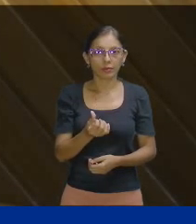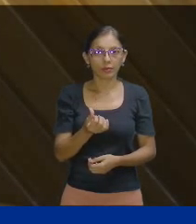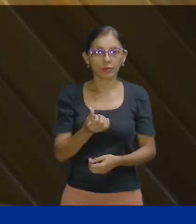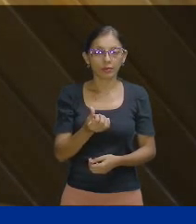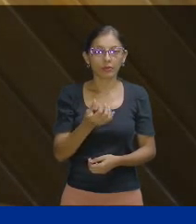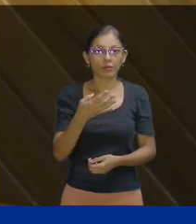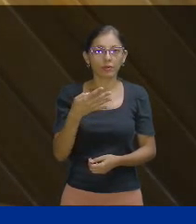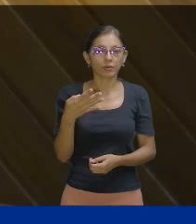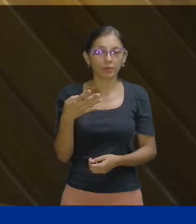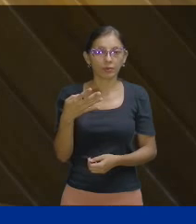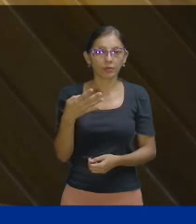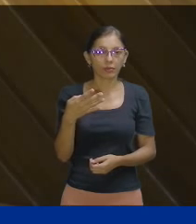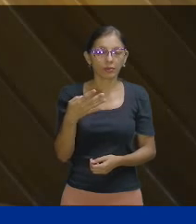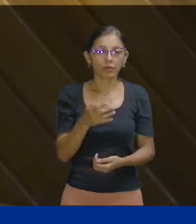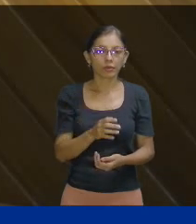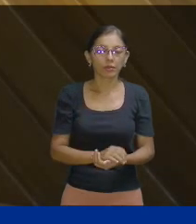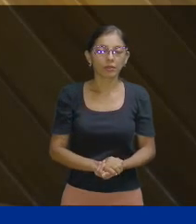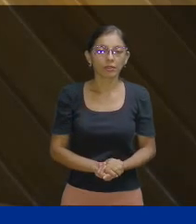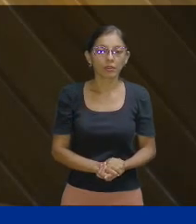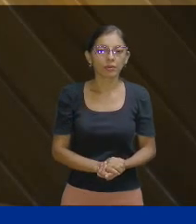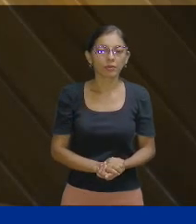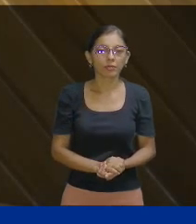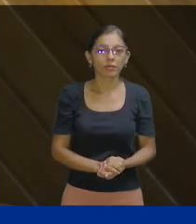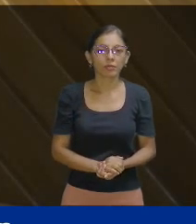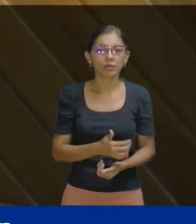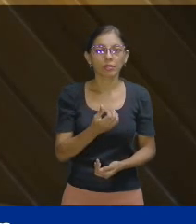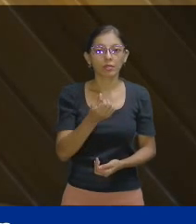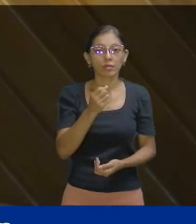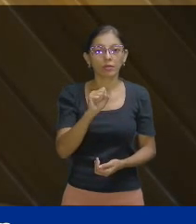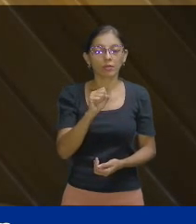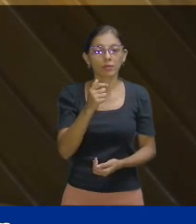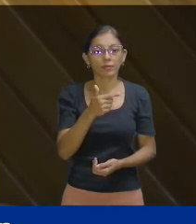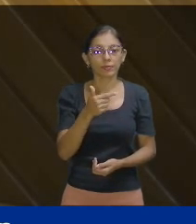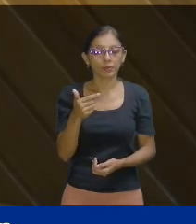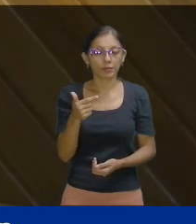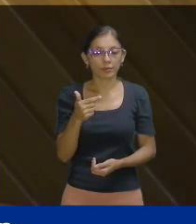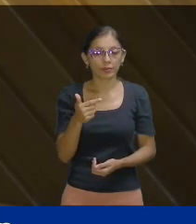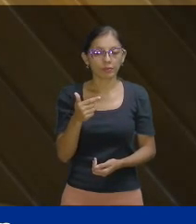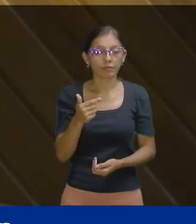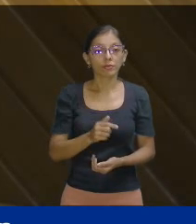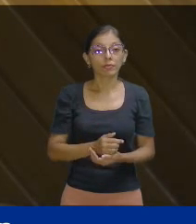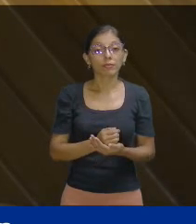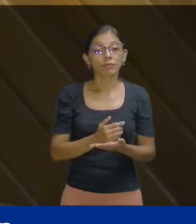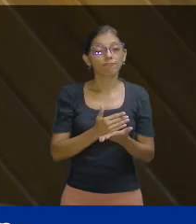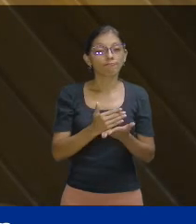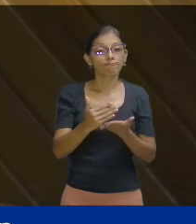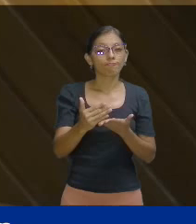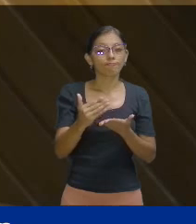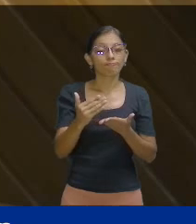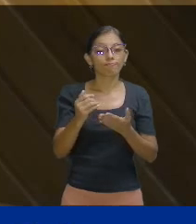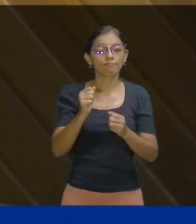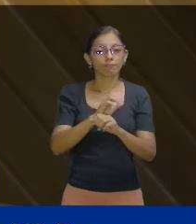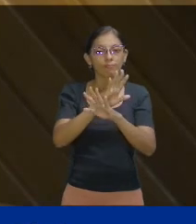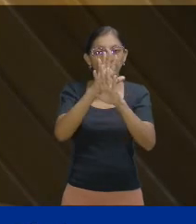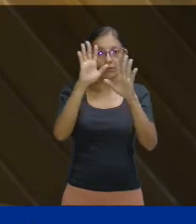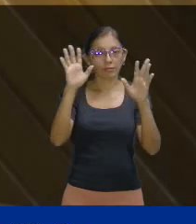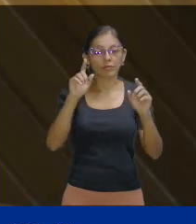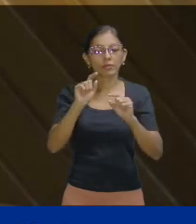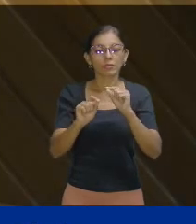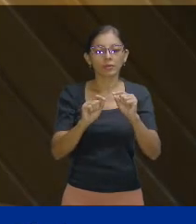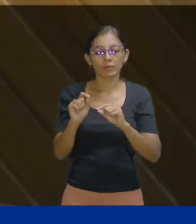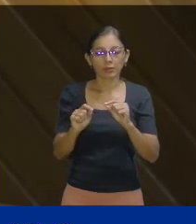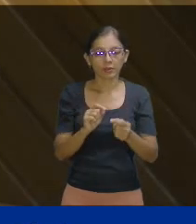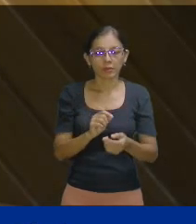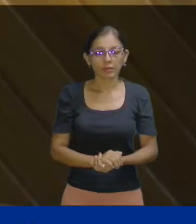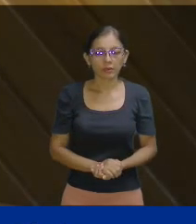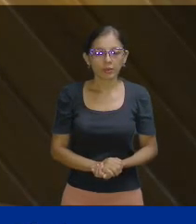060-1664-58 de 2022. Inicialmente, é importante esclarecer que a ação de declaração de nulidade é